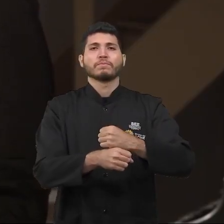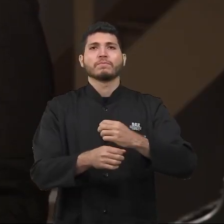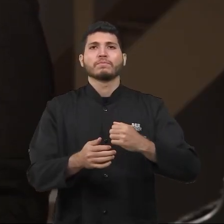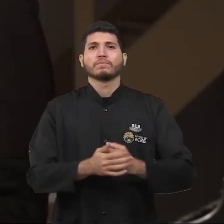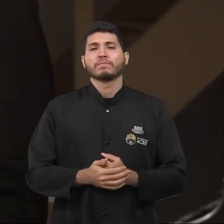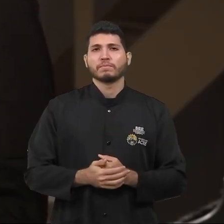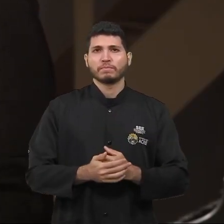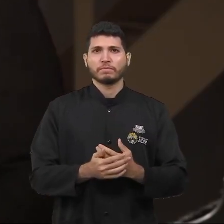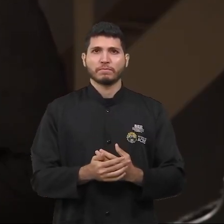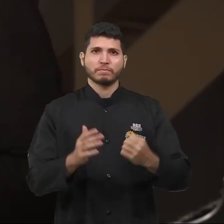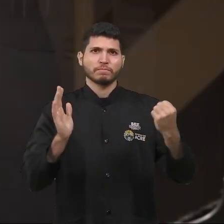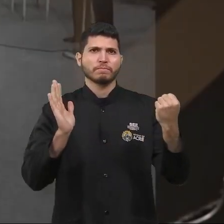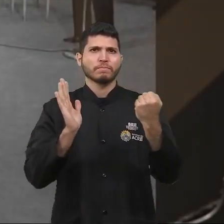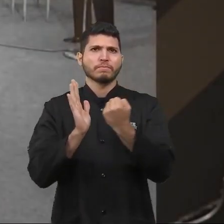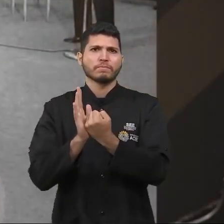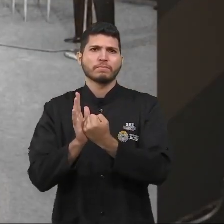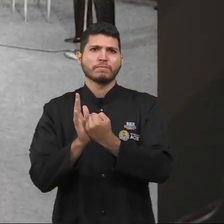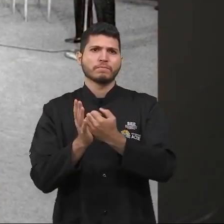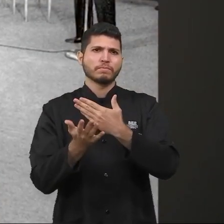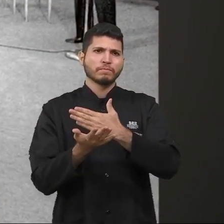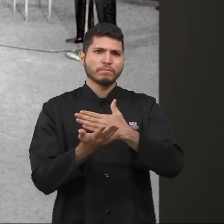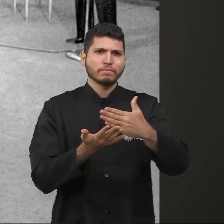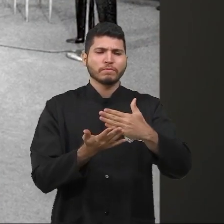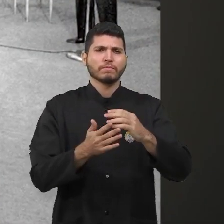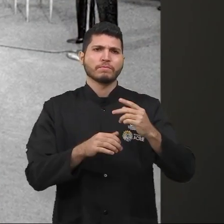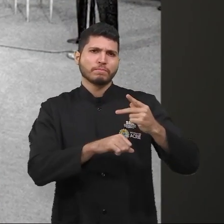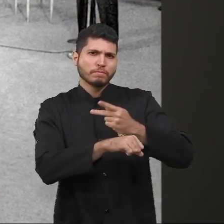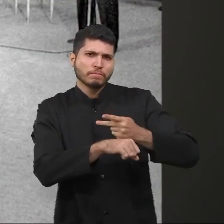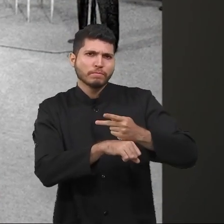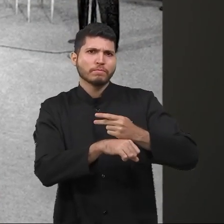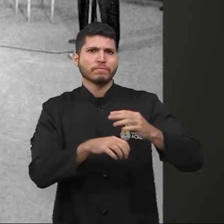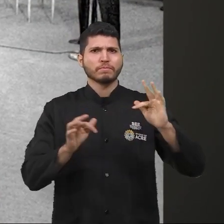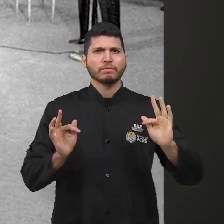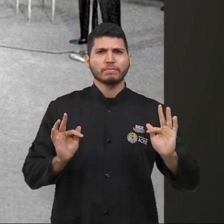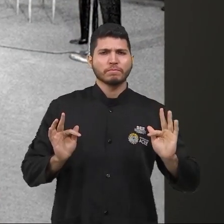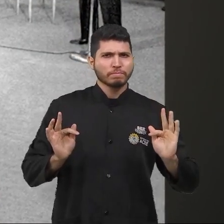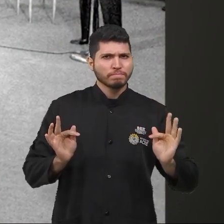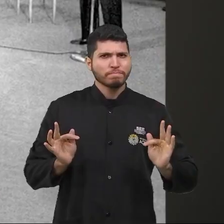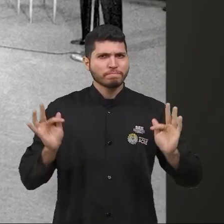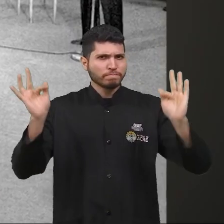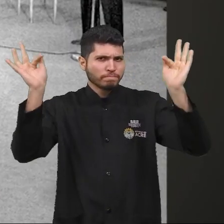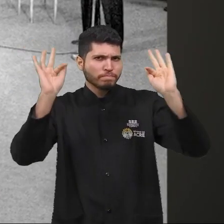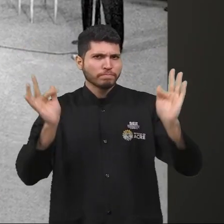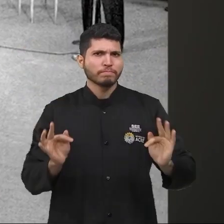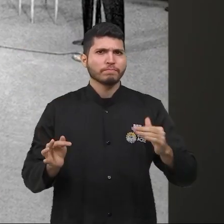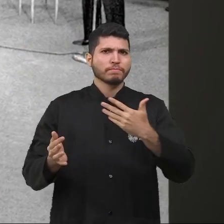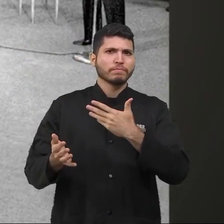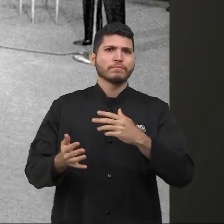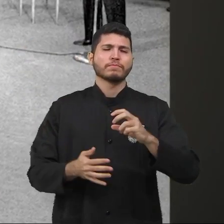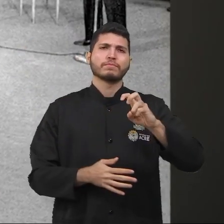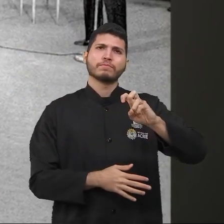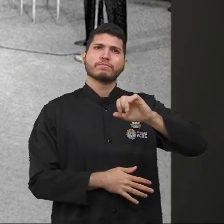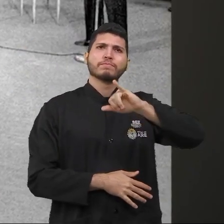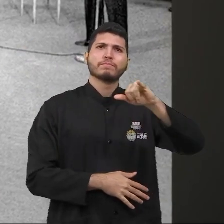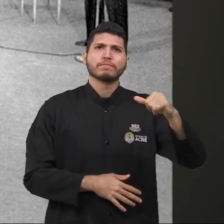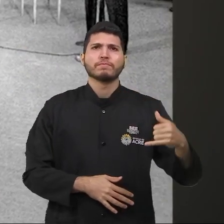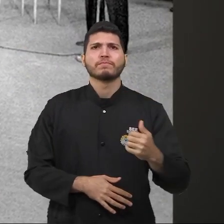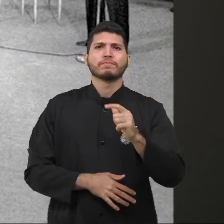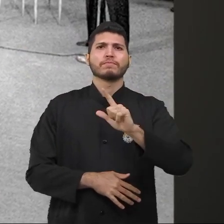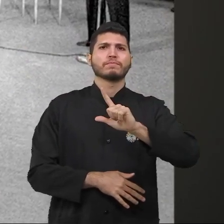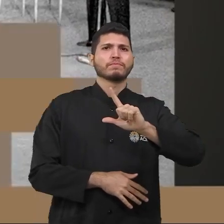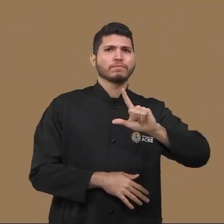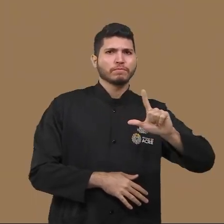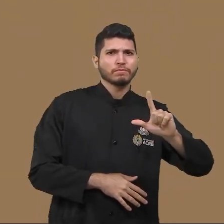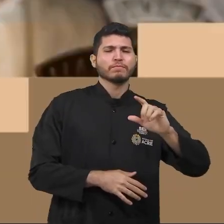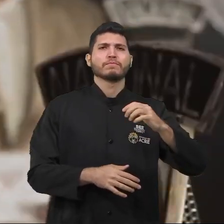a estreia da trama Em Busca da Felicidade no dia 5 de junho de 1941 na Rádio Nacional do